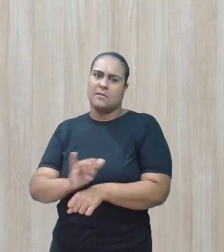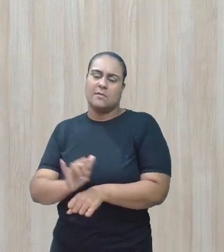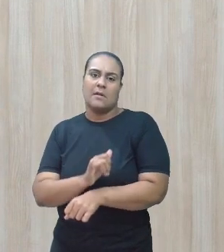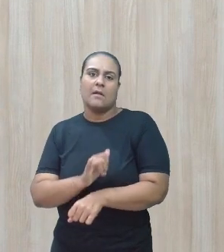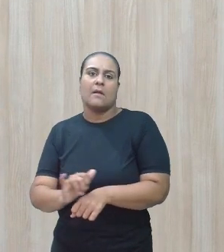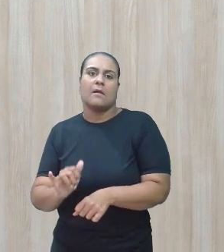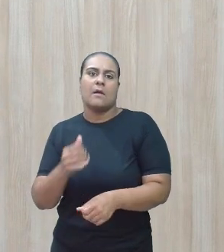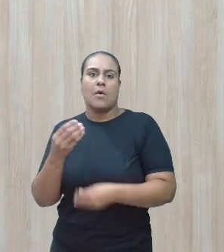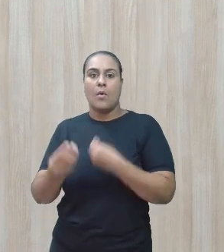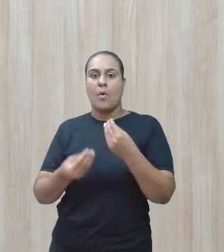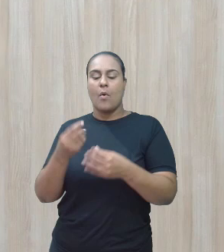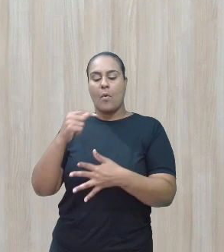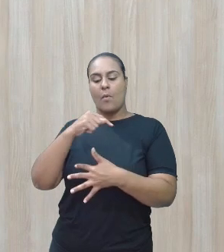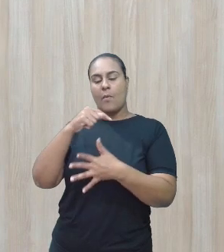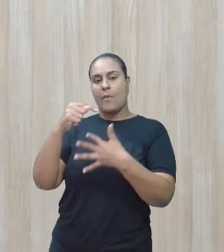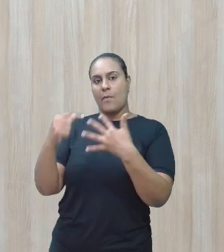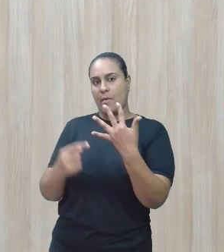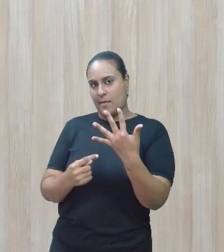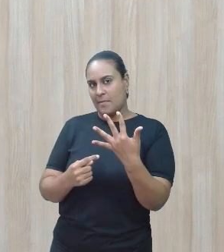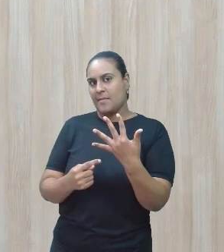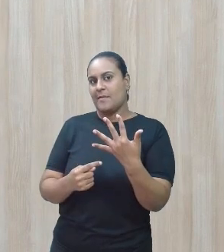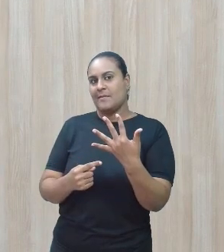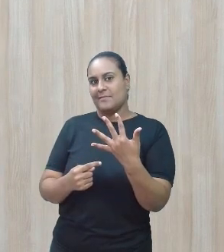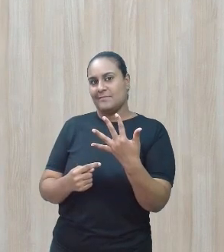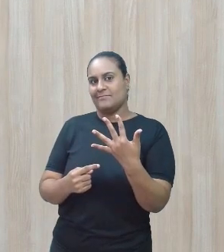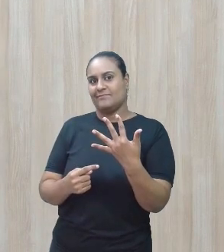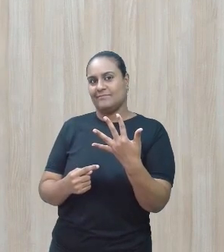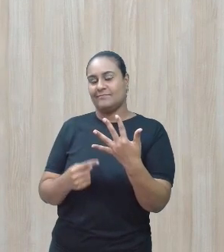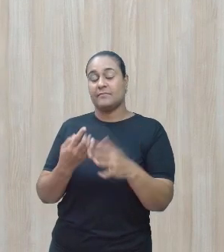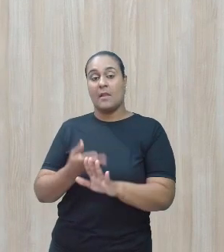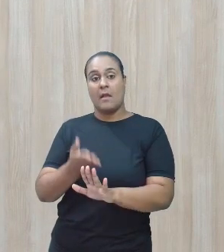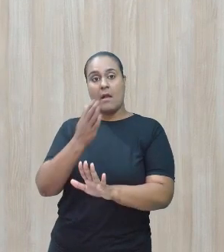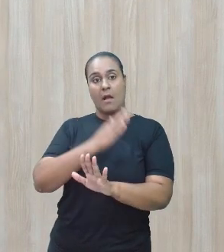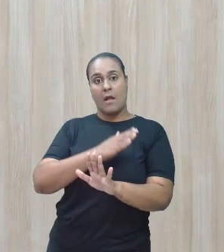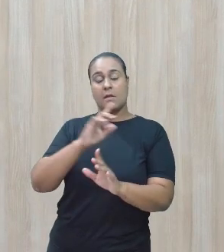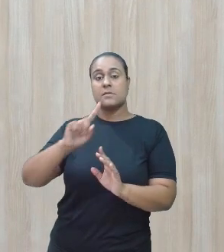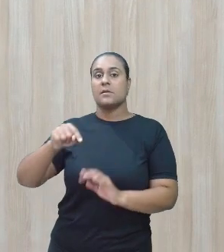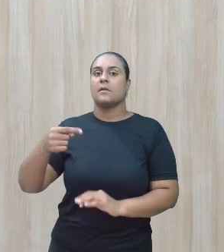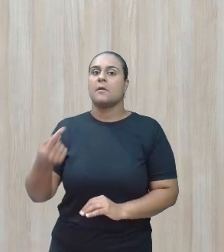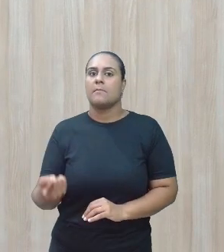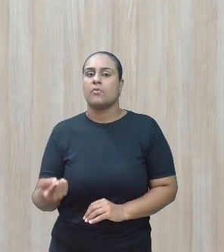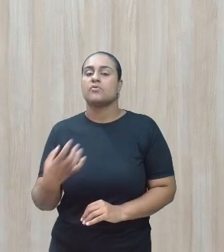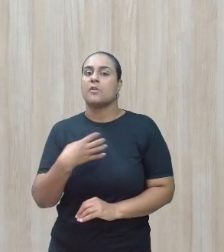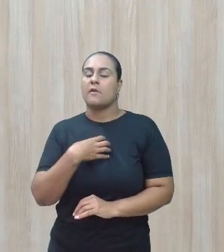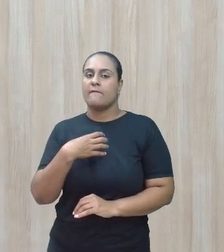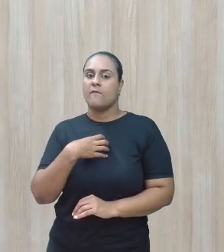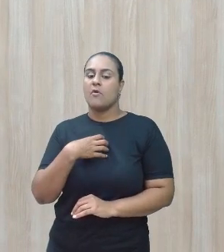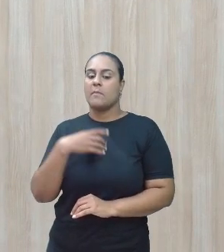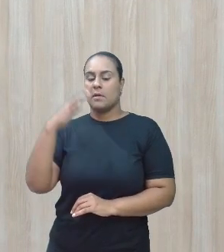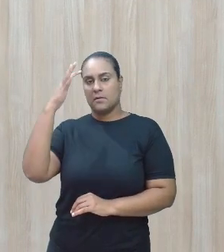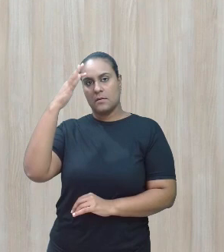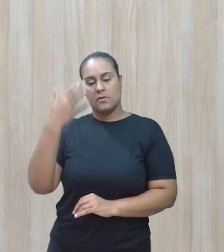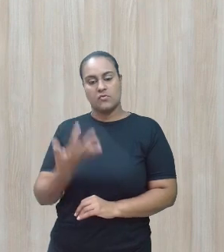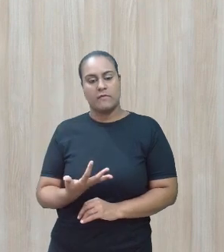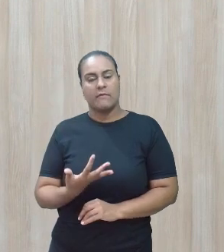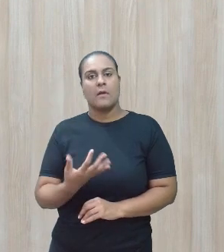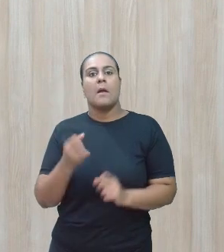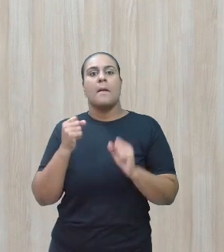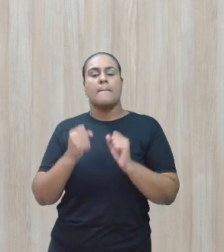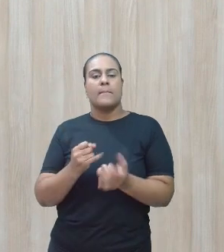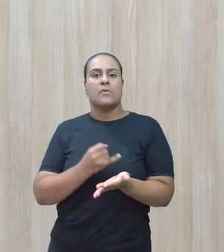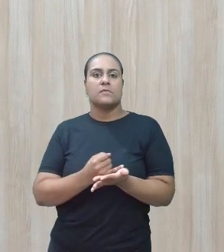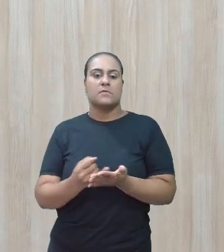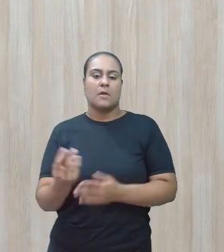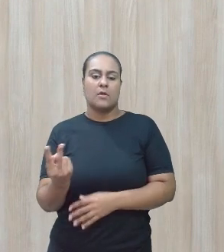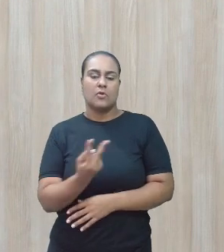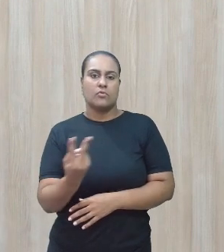determinar quais os elementos que estão posteriores, que essa maneira de resolver ela pode ser feita inicialmente de duas formas,